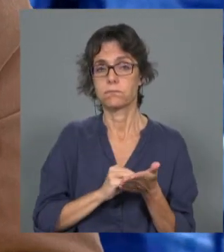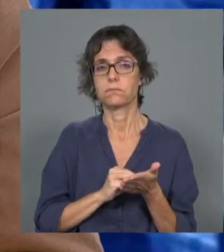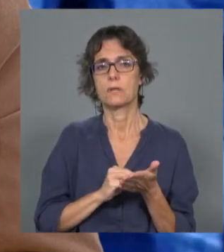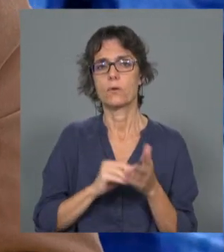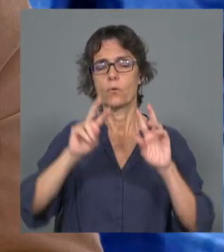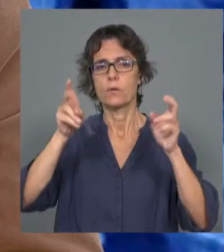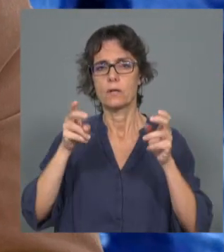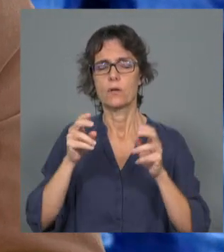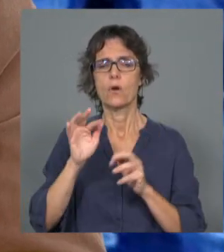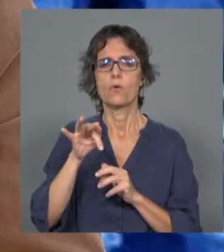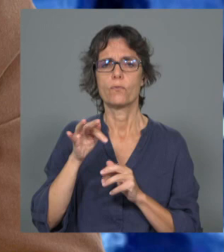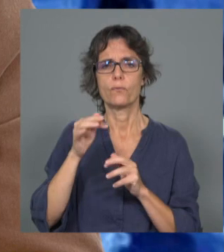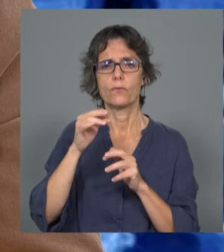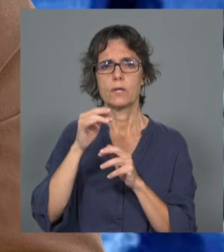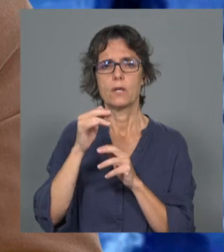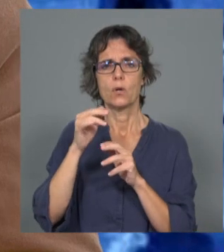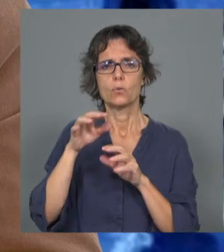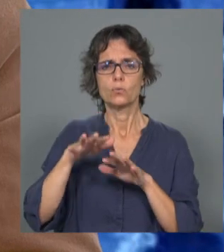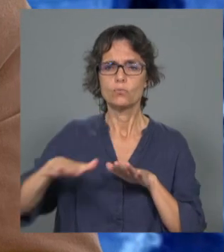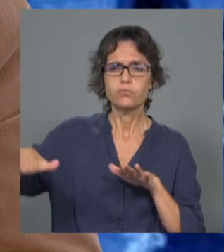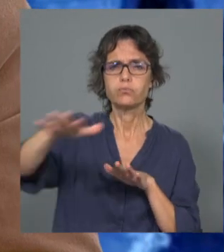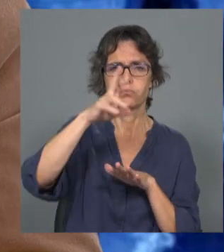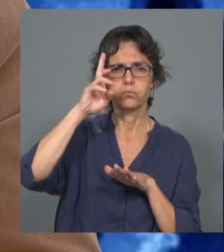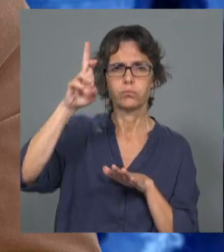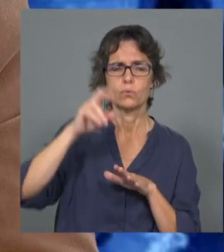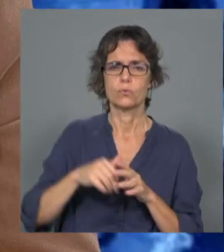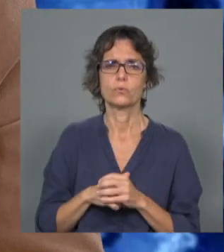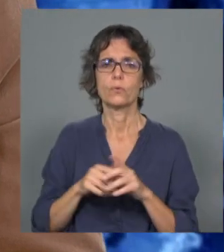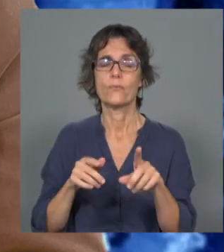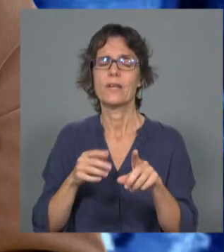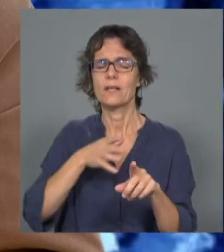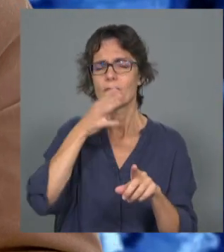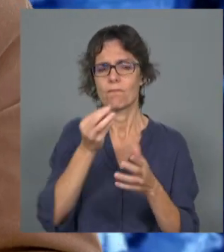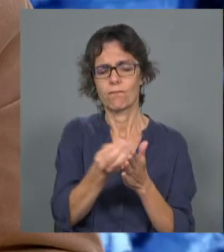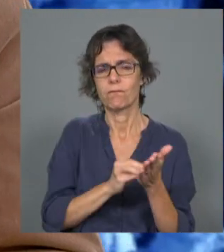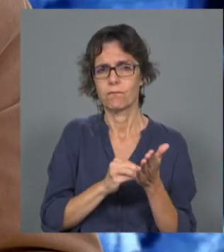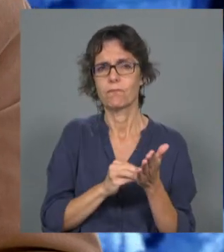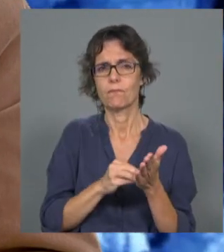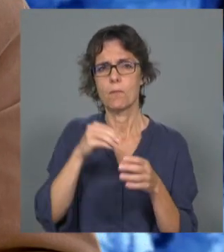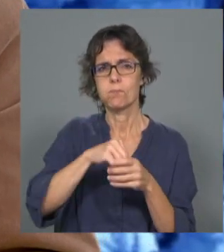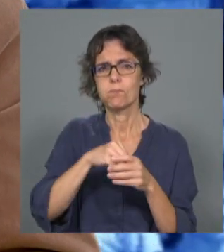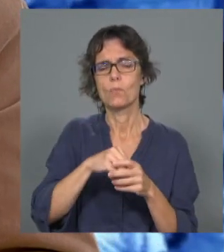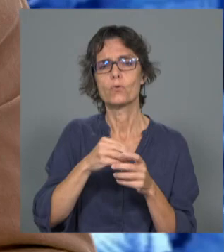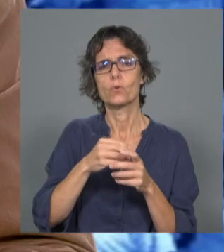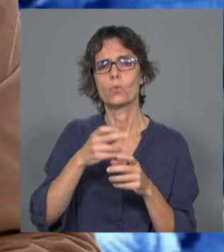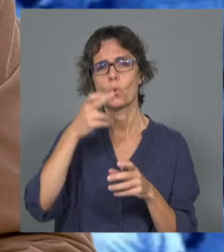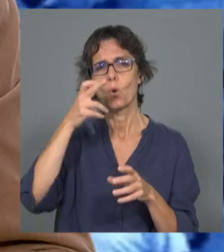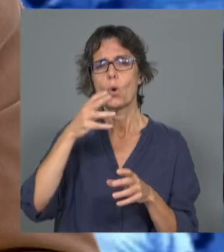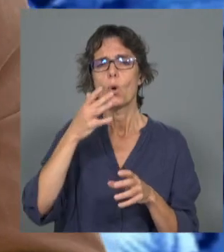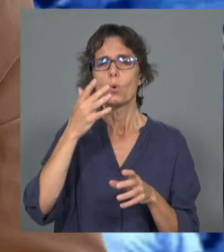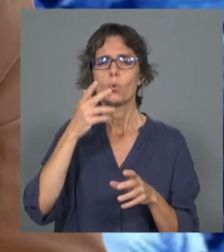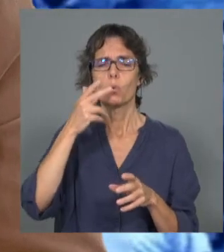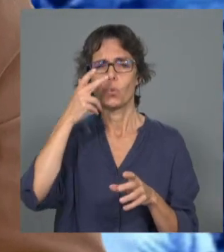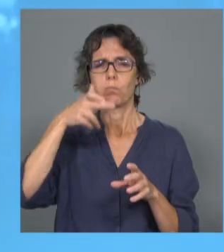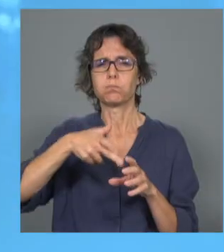ao chamar a atenção que durante muitos anos a Rússia dependia do petróleo, escreveu um dos capítulos sobre a maldição do